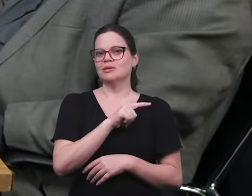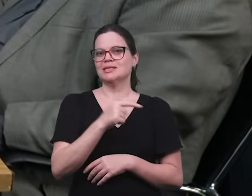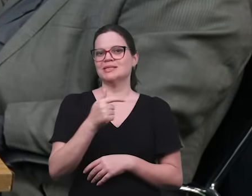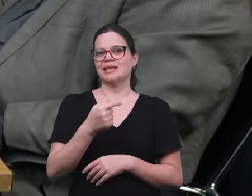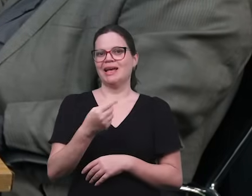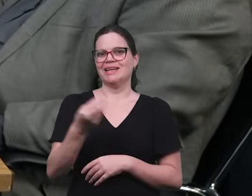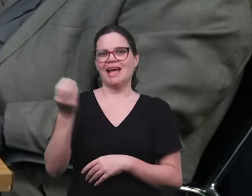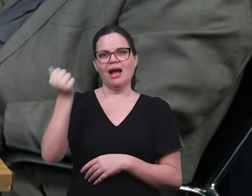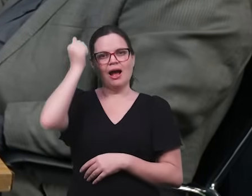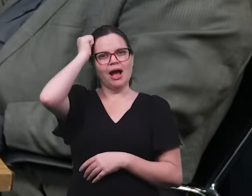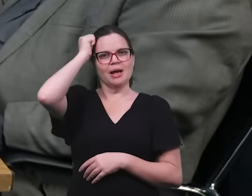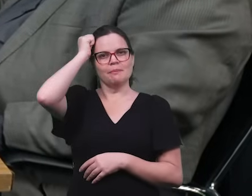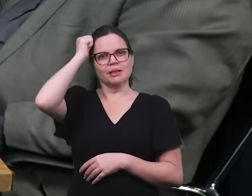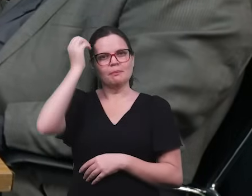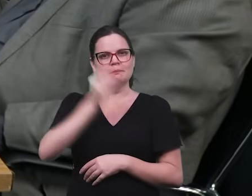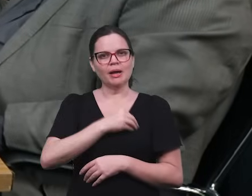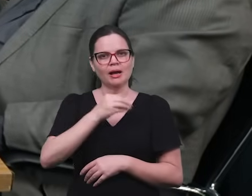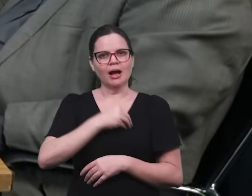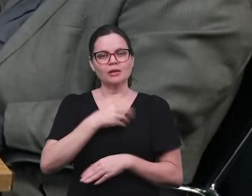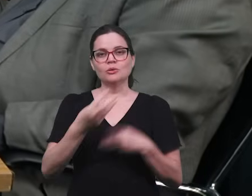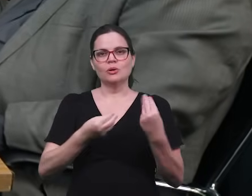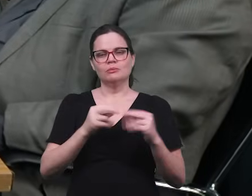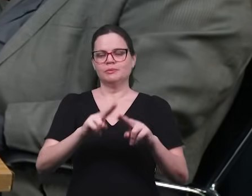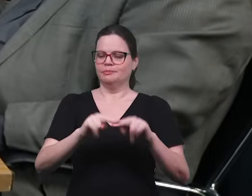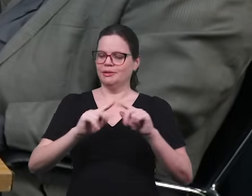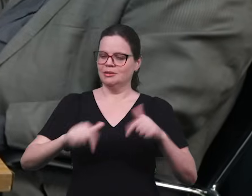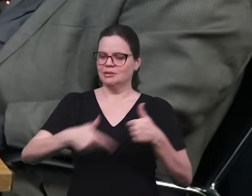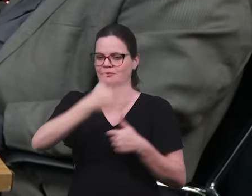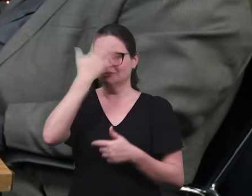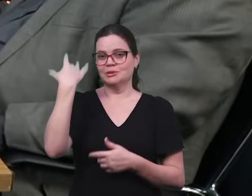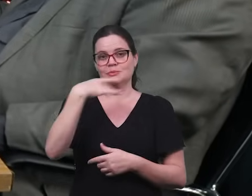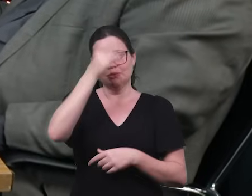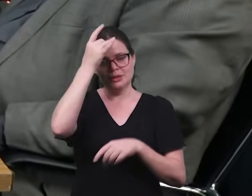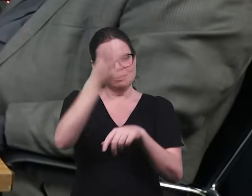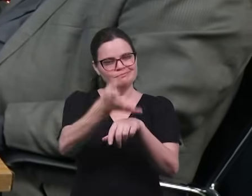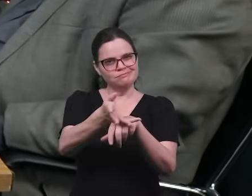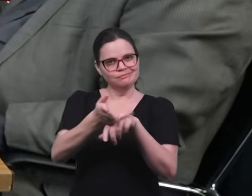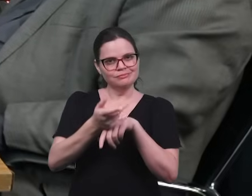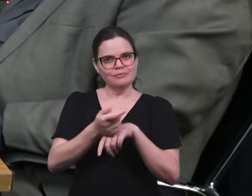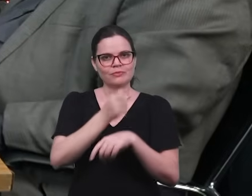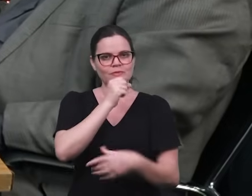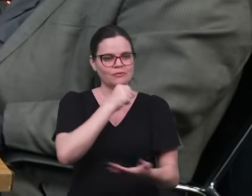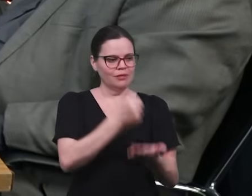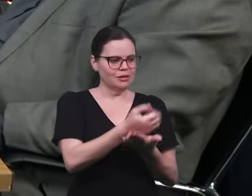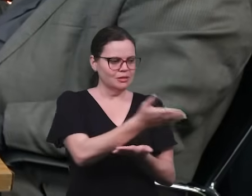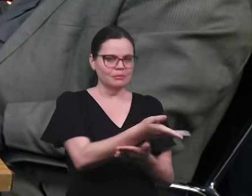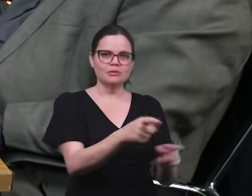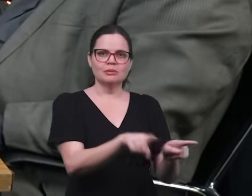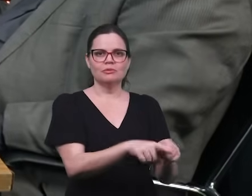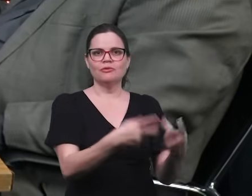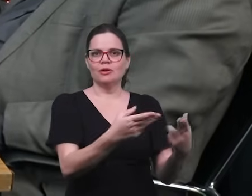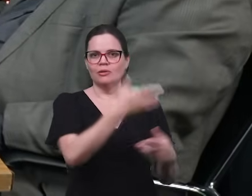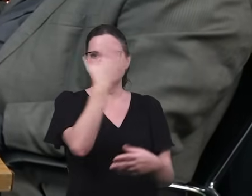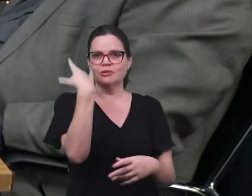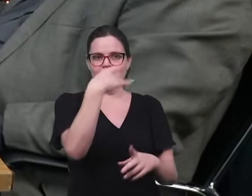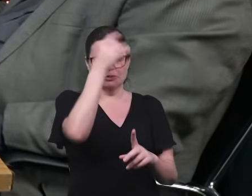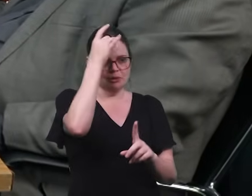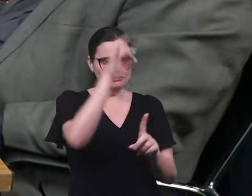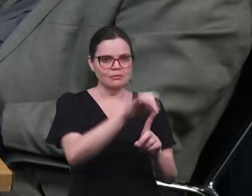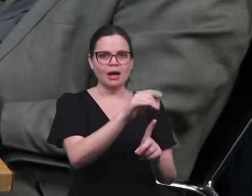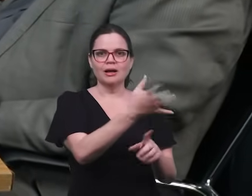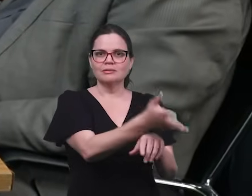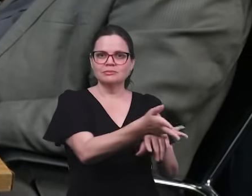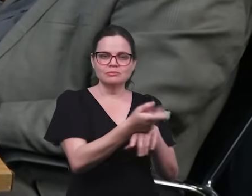juízo. Né? Então é que, lá no Velho Testamento, era o Senhor que convencia o homem do pecado e do juízo. Era o Espírito Santo